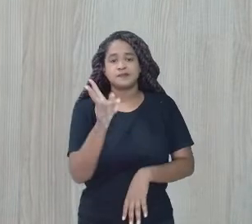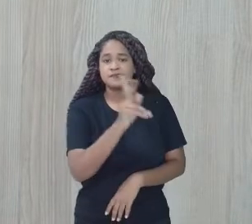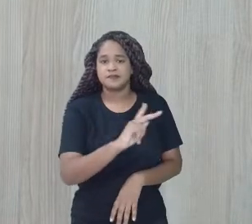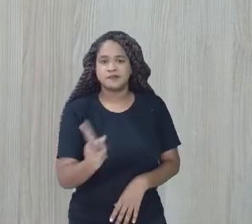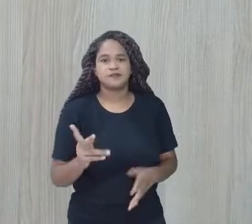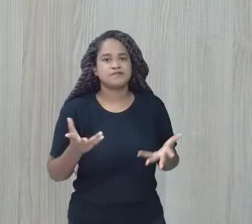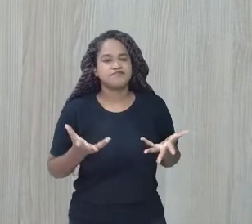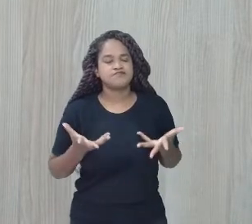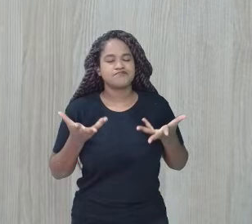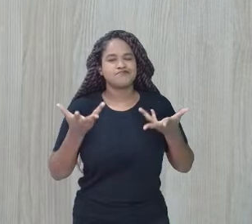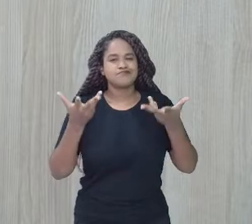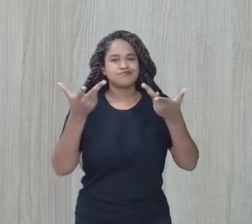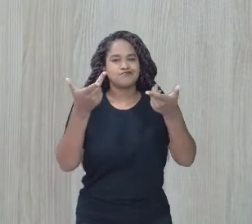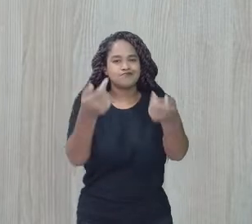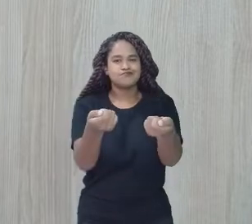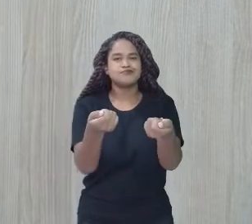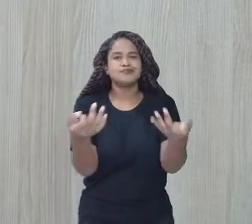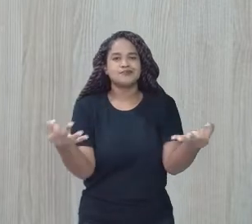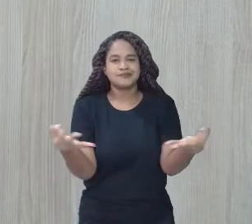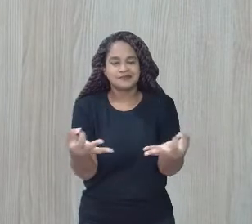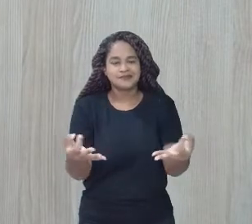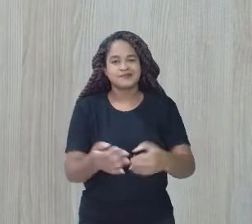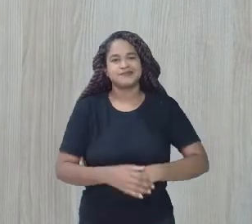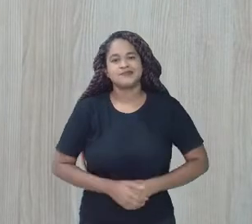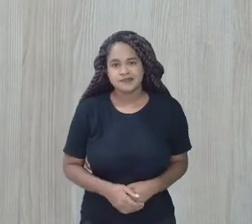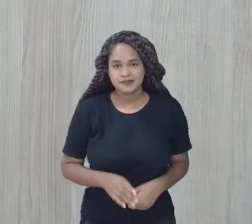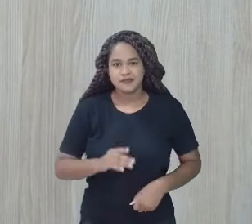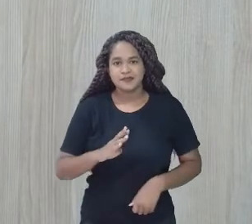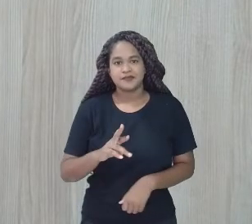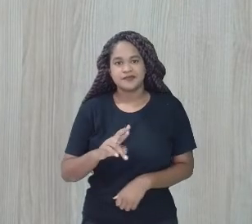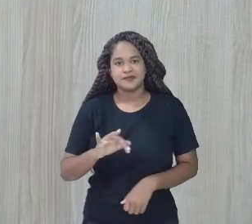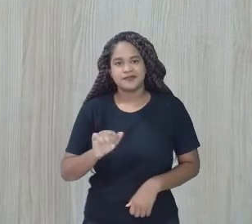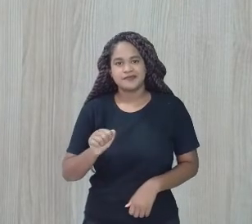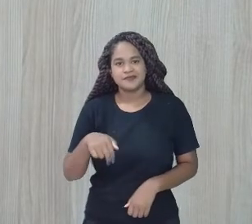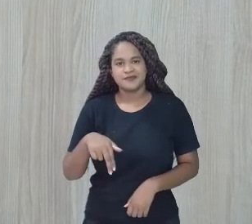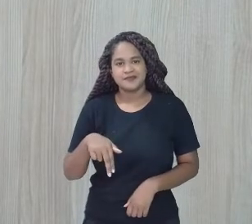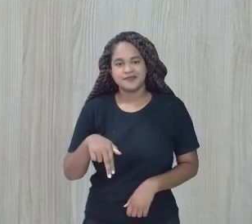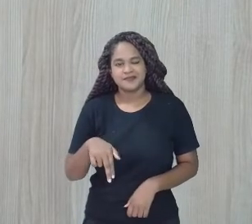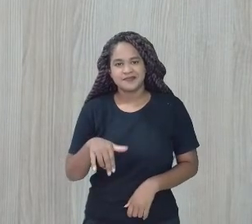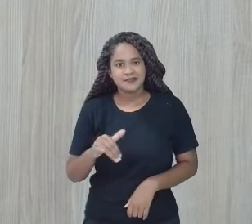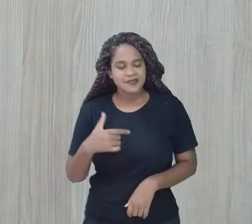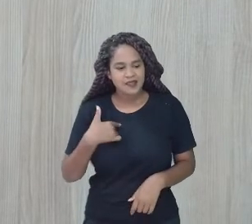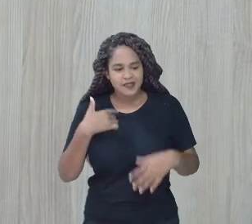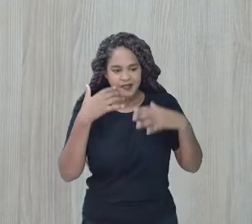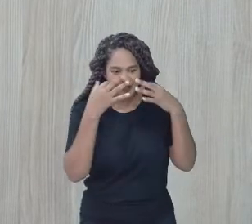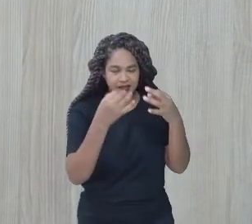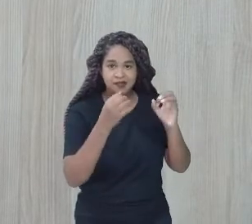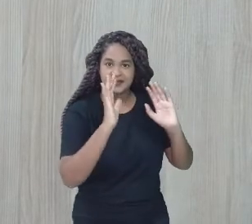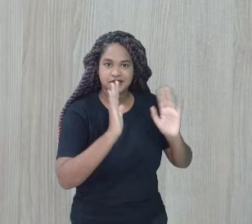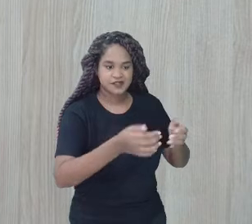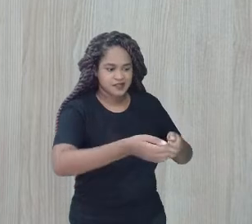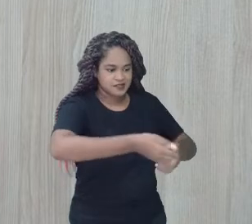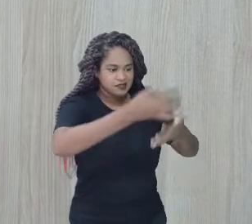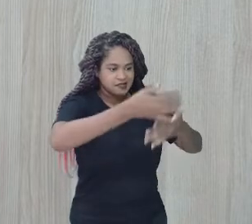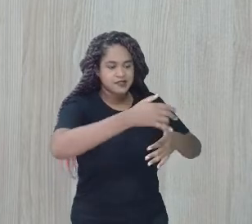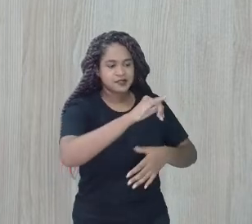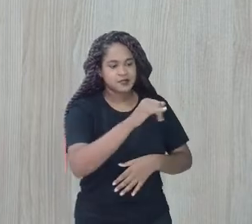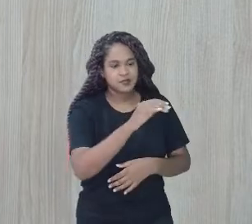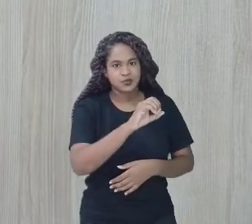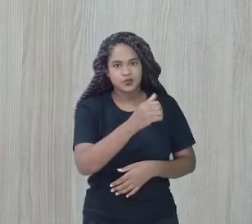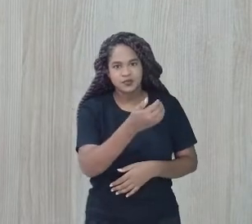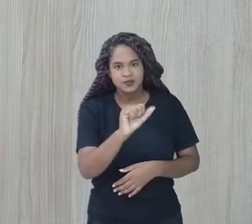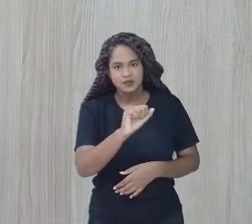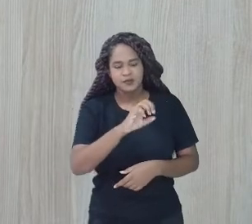professora maravilhosa, queridíssima, Briane. Estou aqui atenta ao chat, certo?